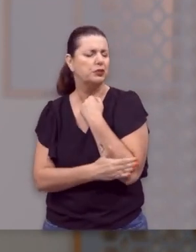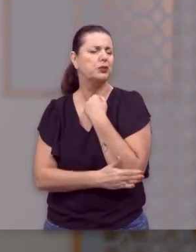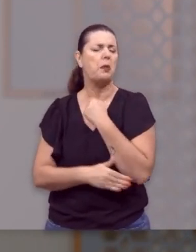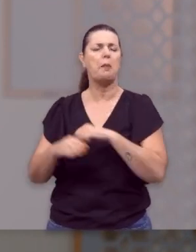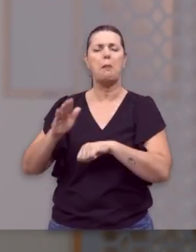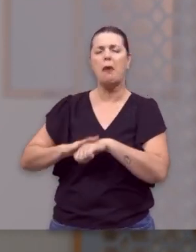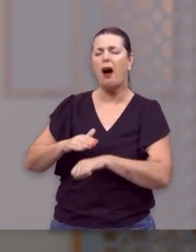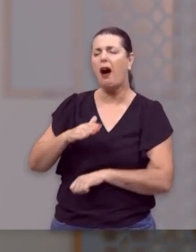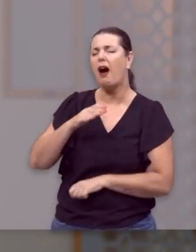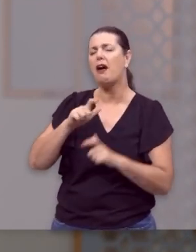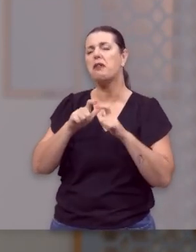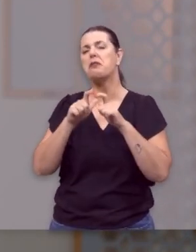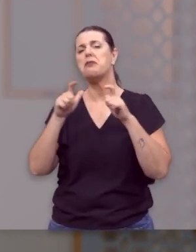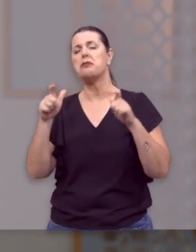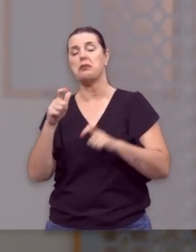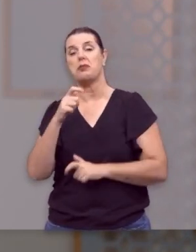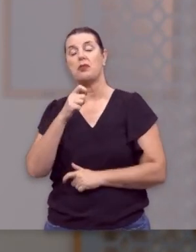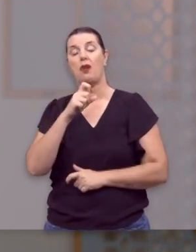ciúmes dos seus irmãos por ele.